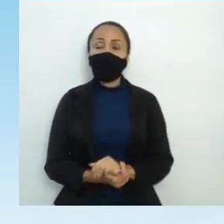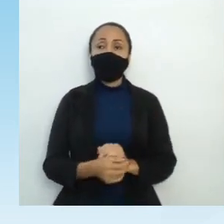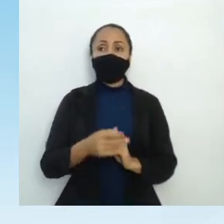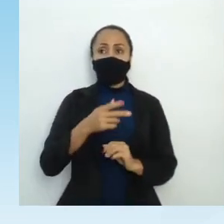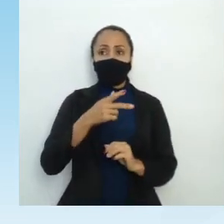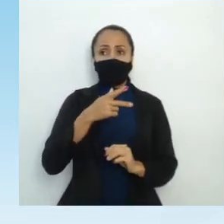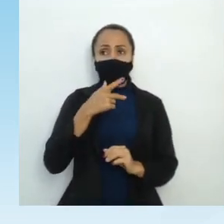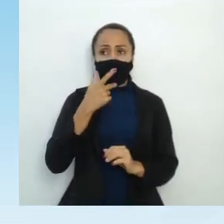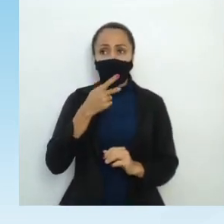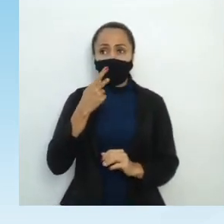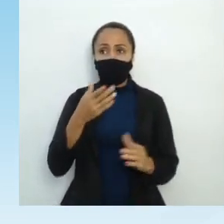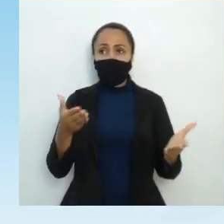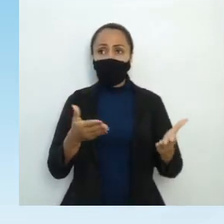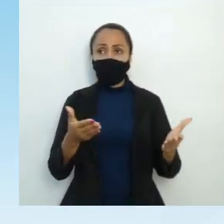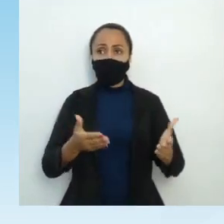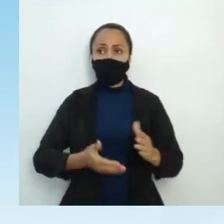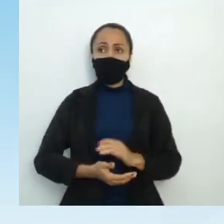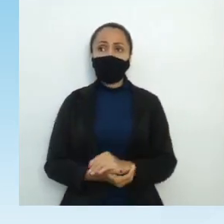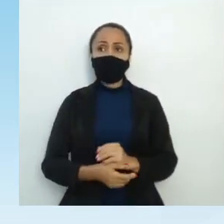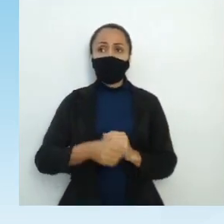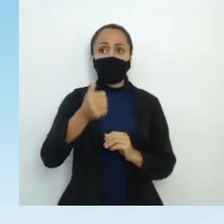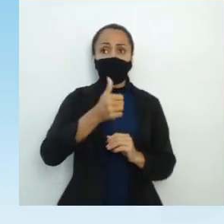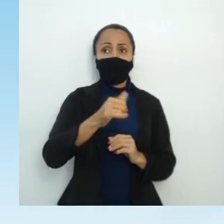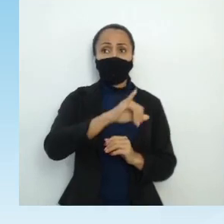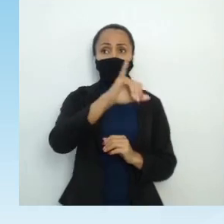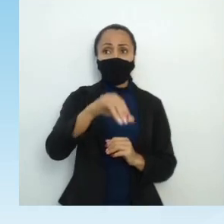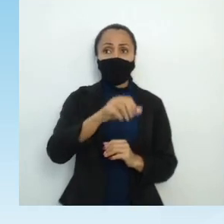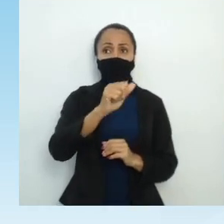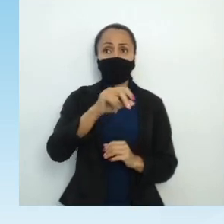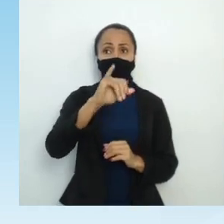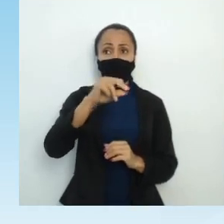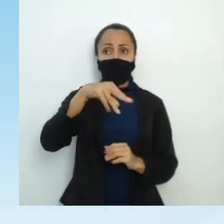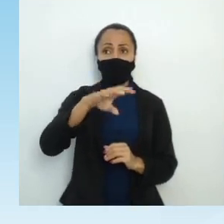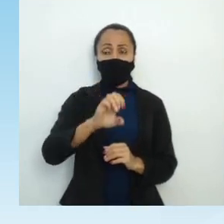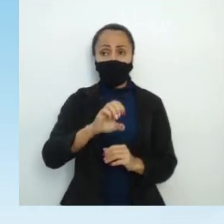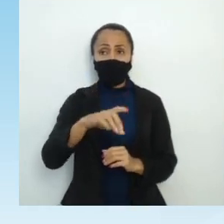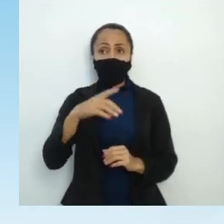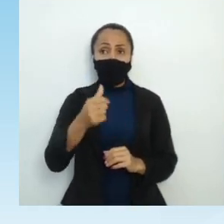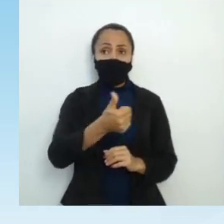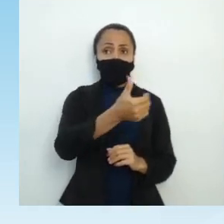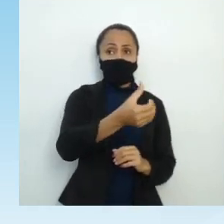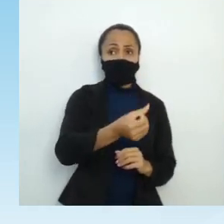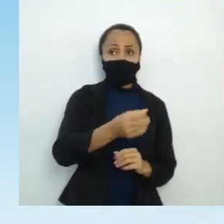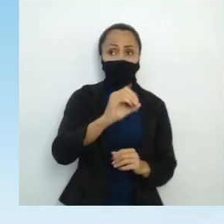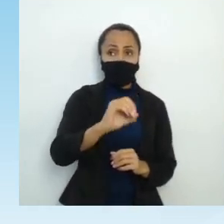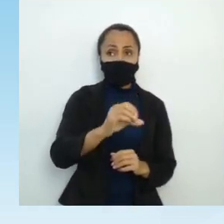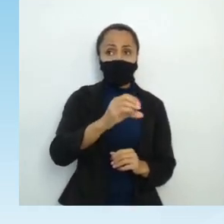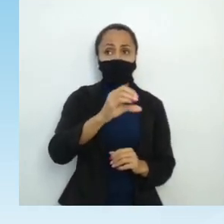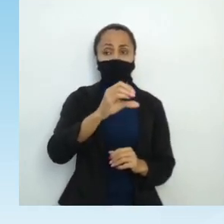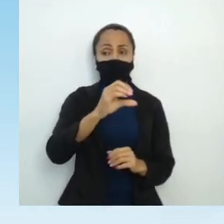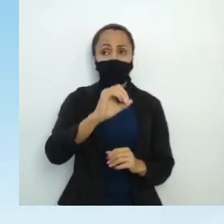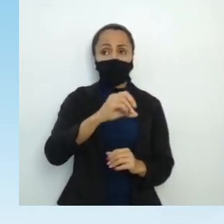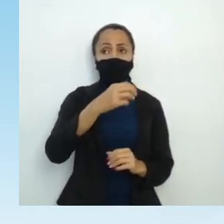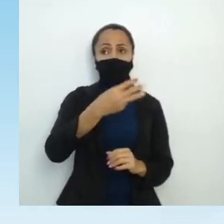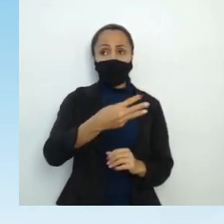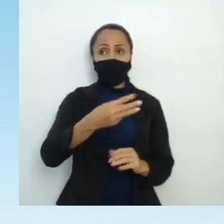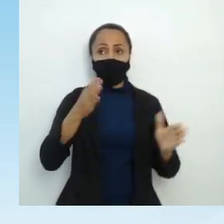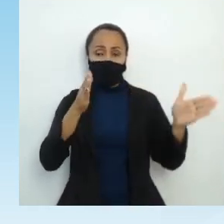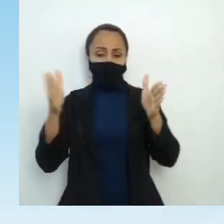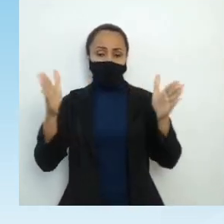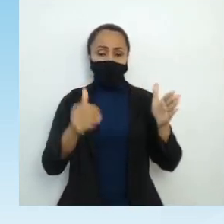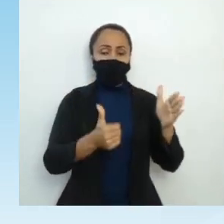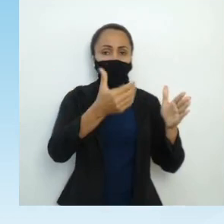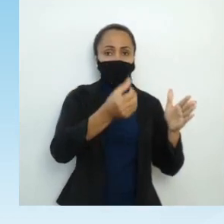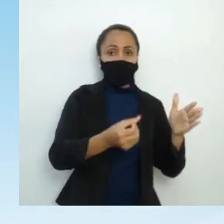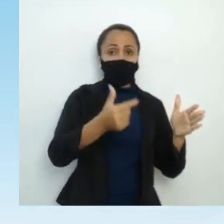dos Stuarts. O primeiro, como eu disse, foi Jaime I. Em 1603 ele sobe ao poder e fica até 1625. Quando ele